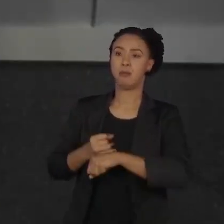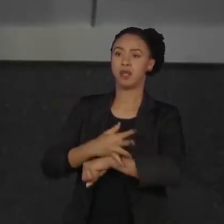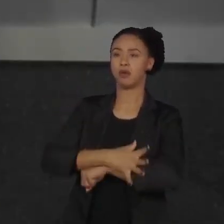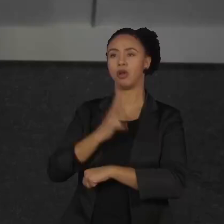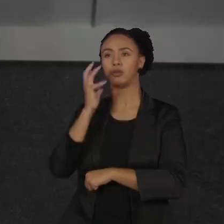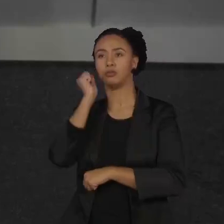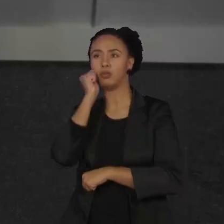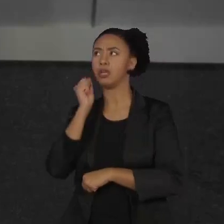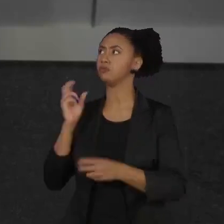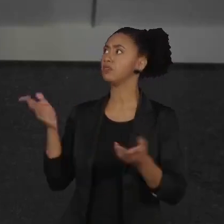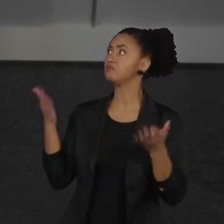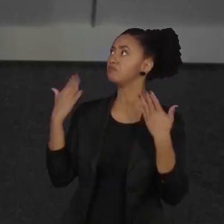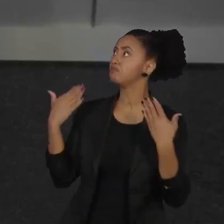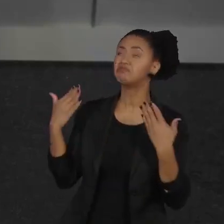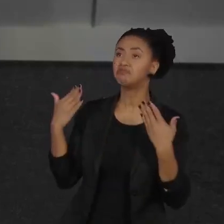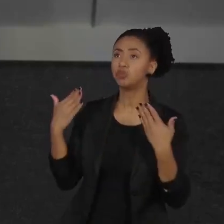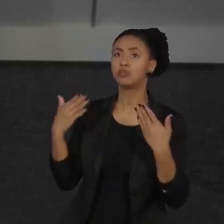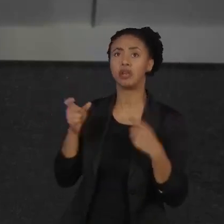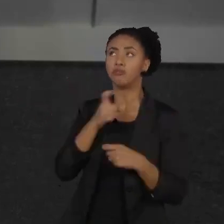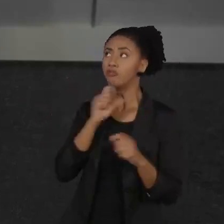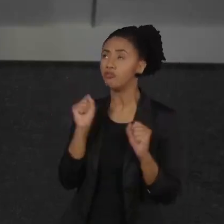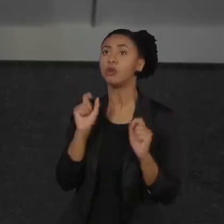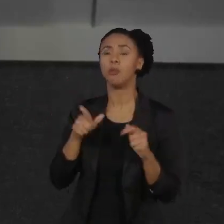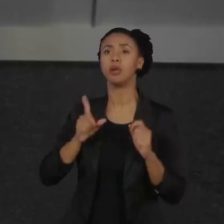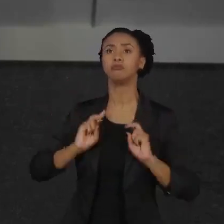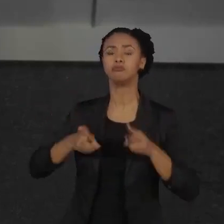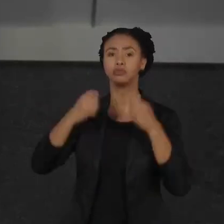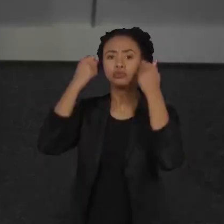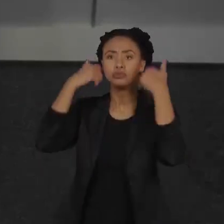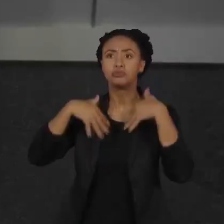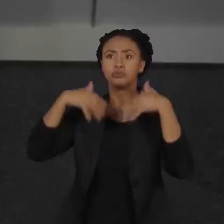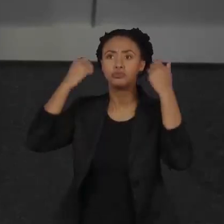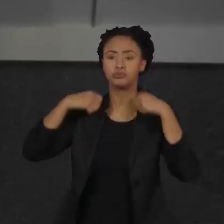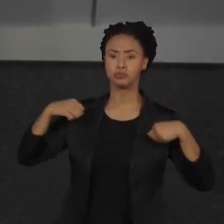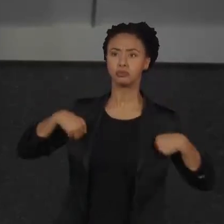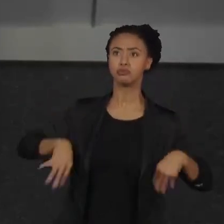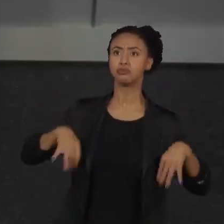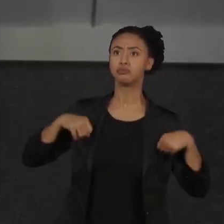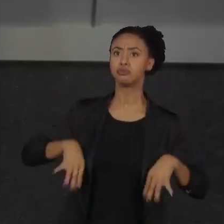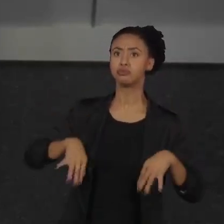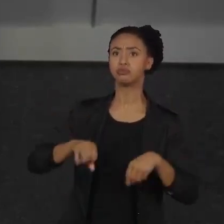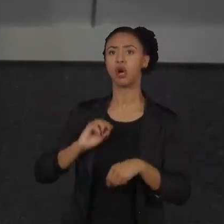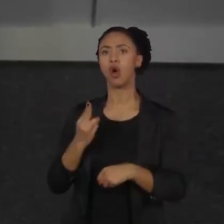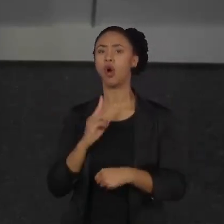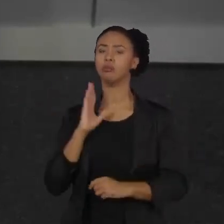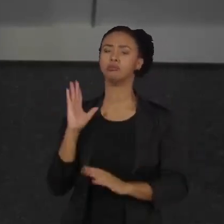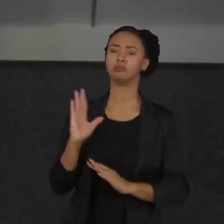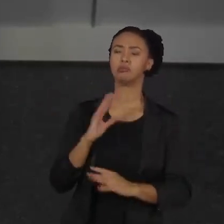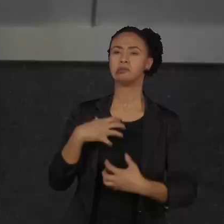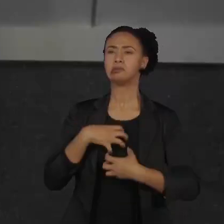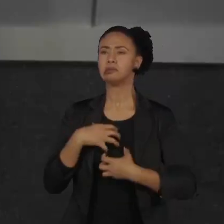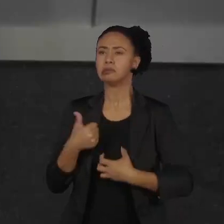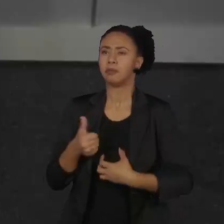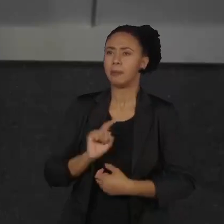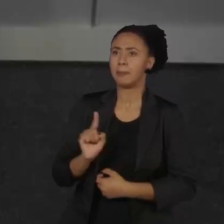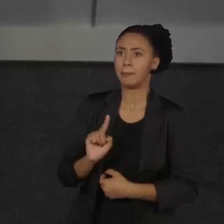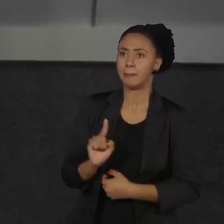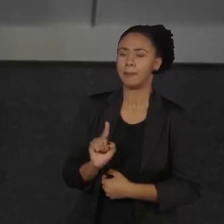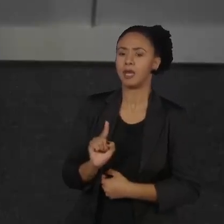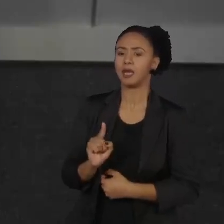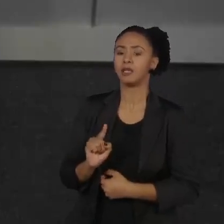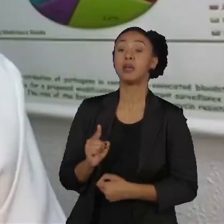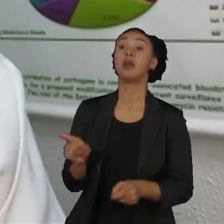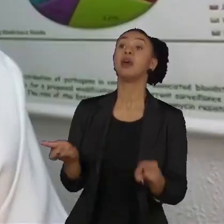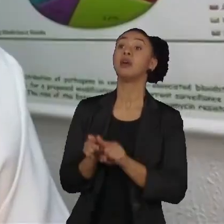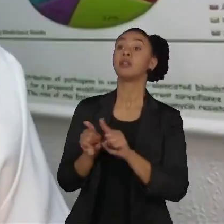inverno, e sente esses sintomas, né? A febre, mal-estar, e mais avançadamente a pessoa começa a